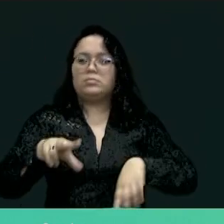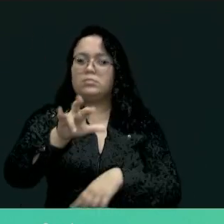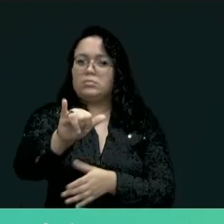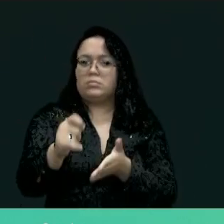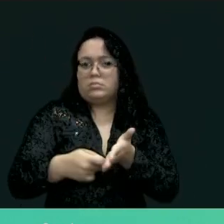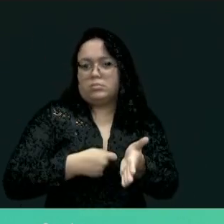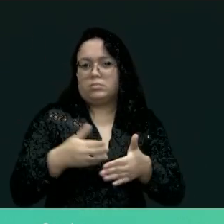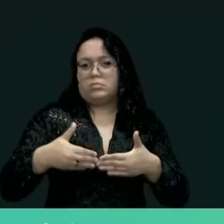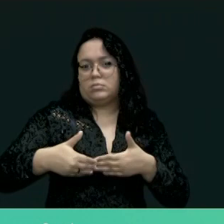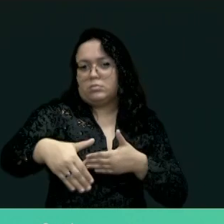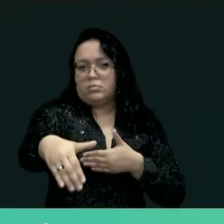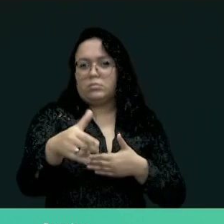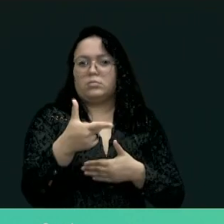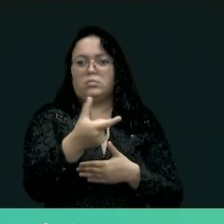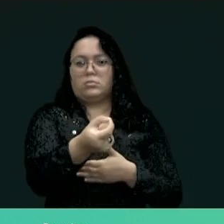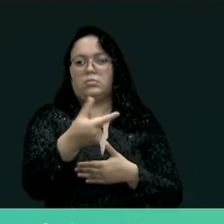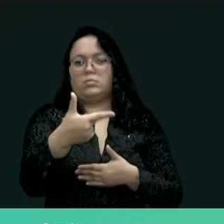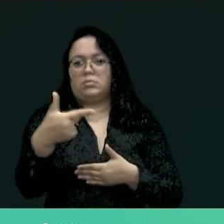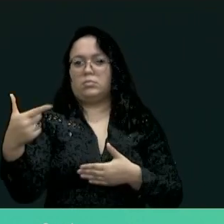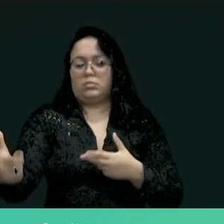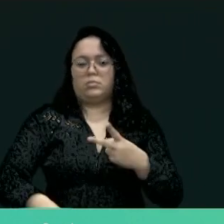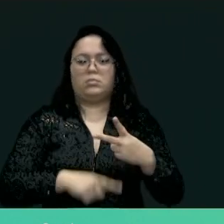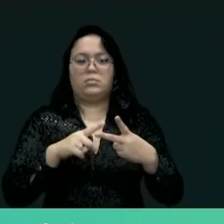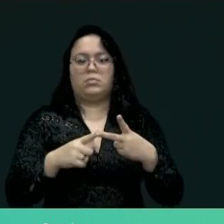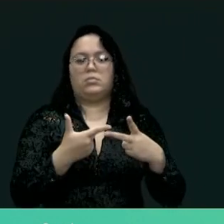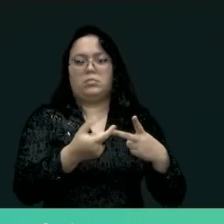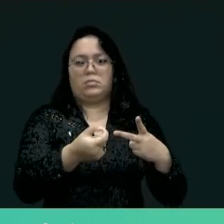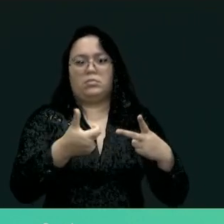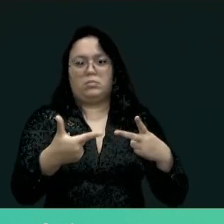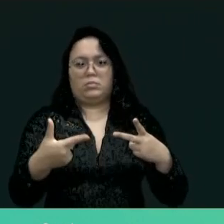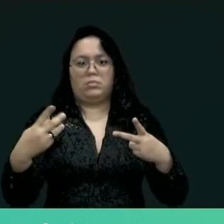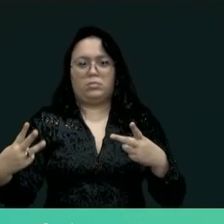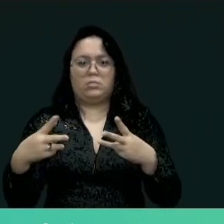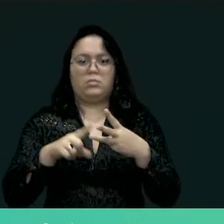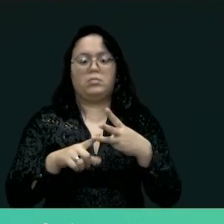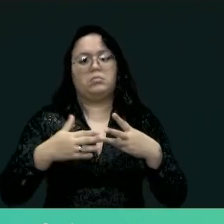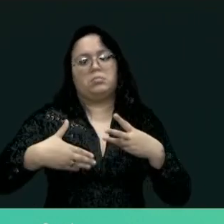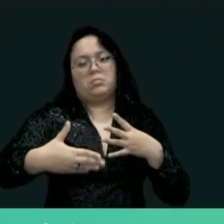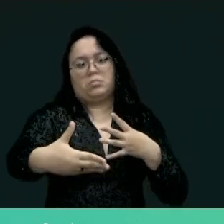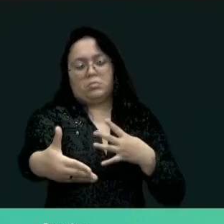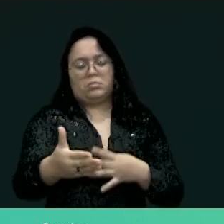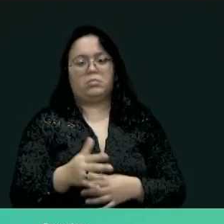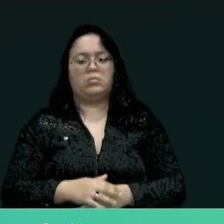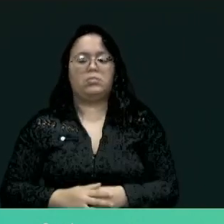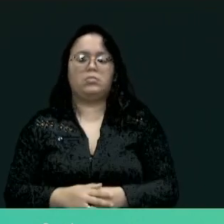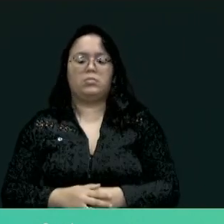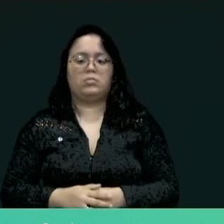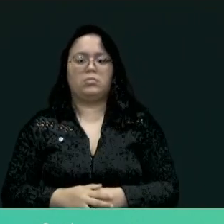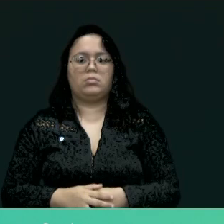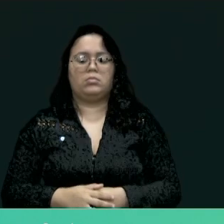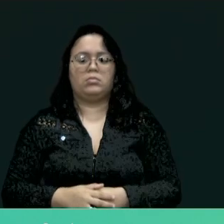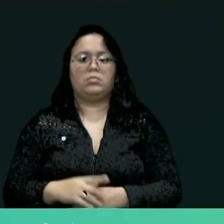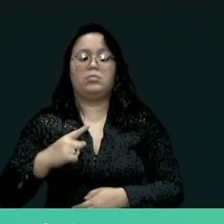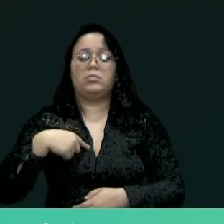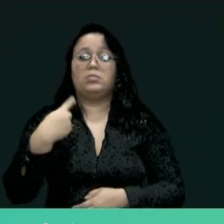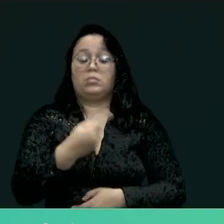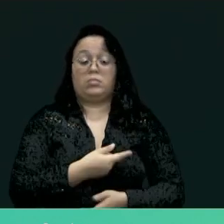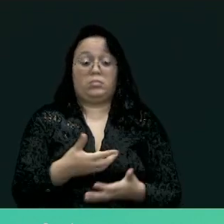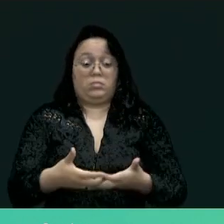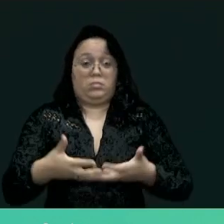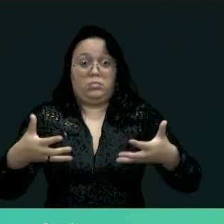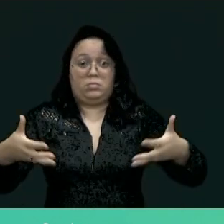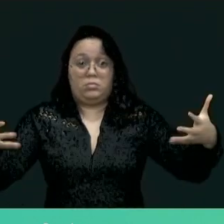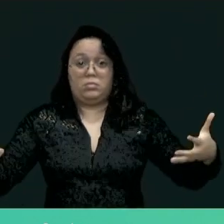de 22, no ano de 23 e nos outros anos. Então, o nosso crescimento, ele tende a ser